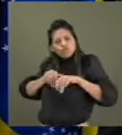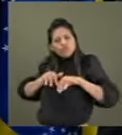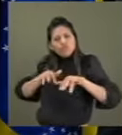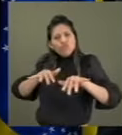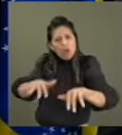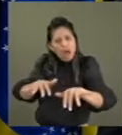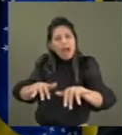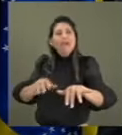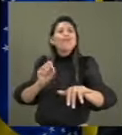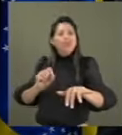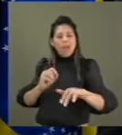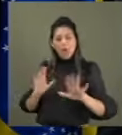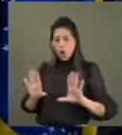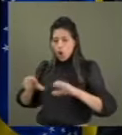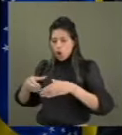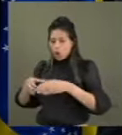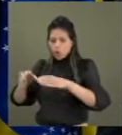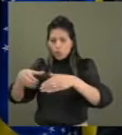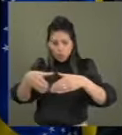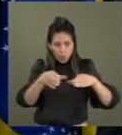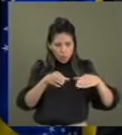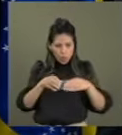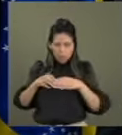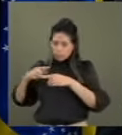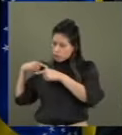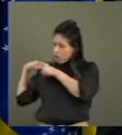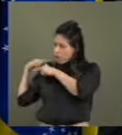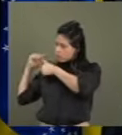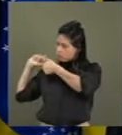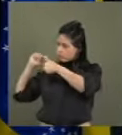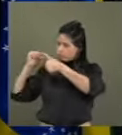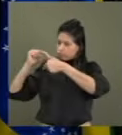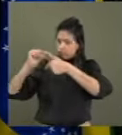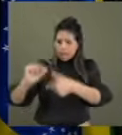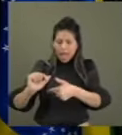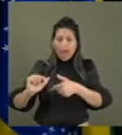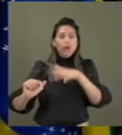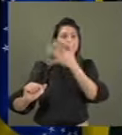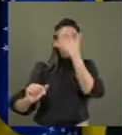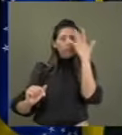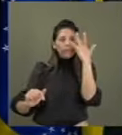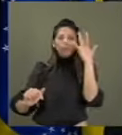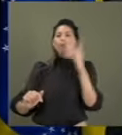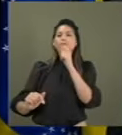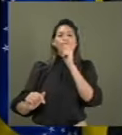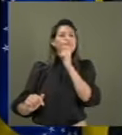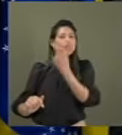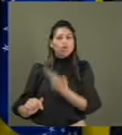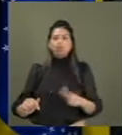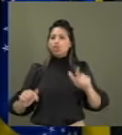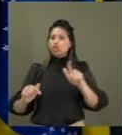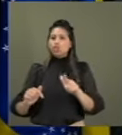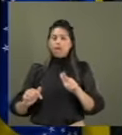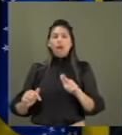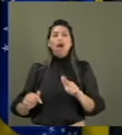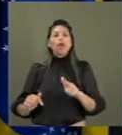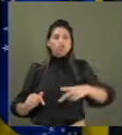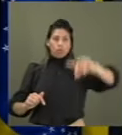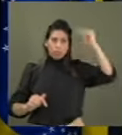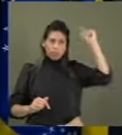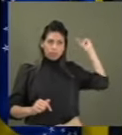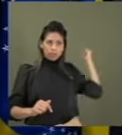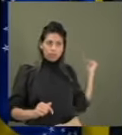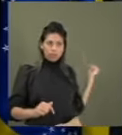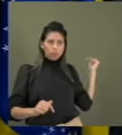ingresso de grupos historicamente desfavorecidos. Isso reforça a importância da continuidade das políticas